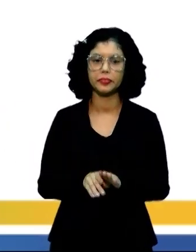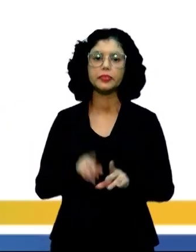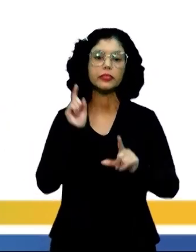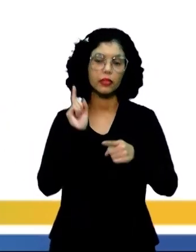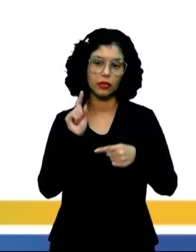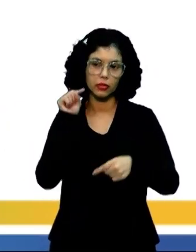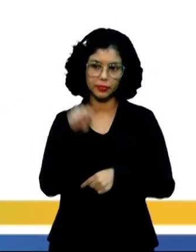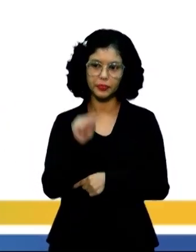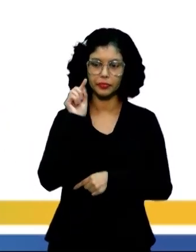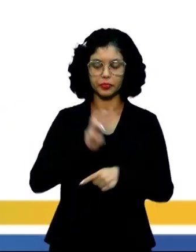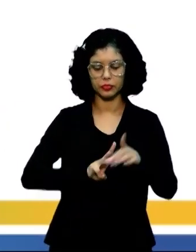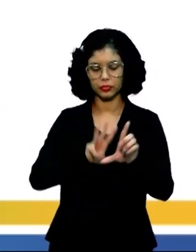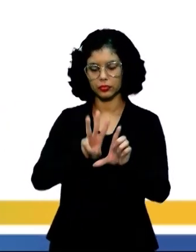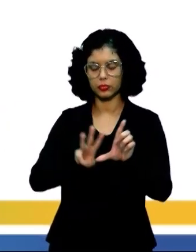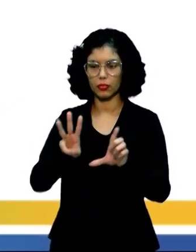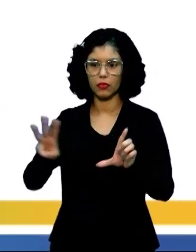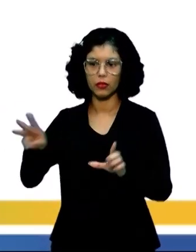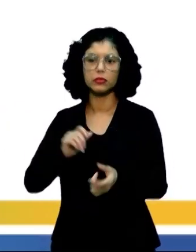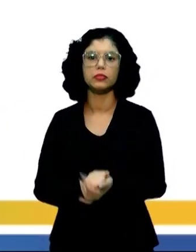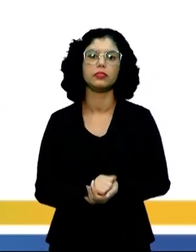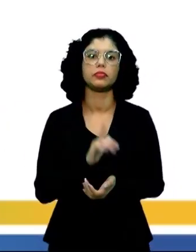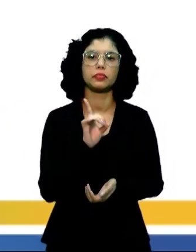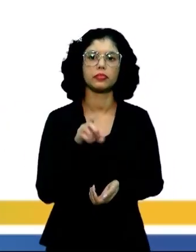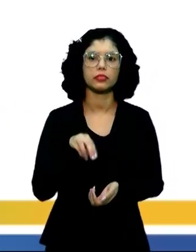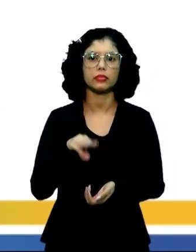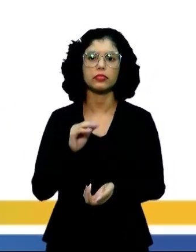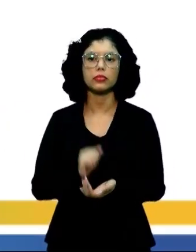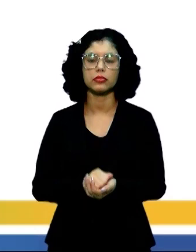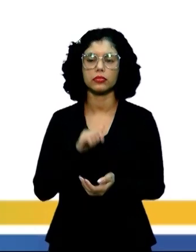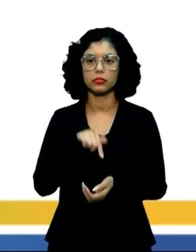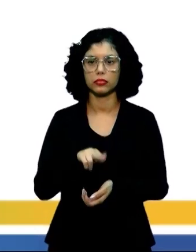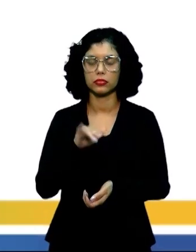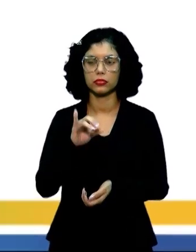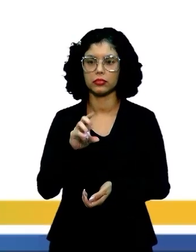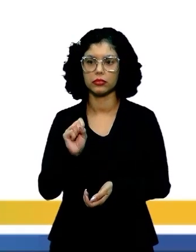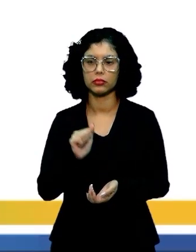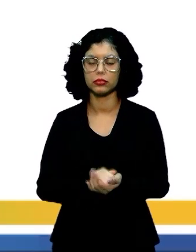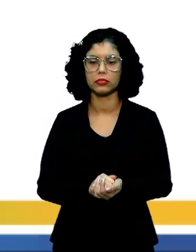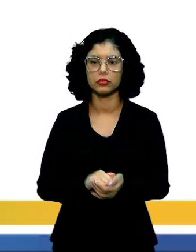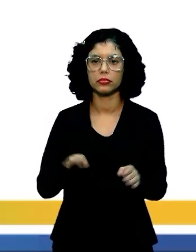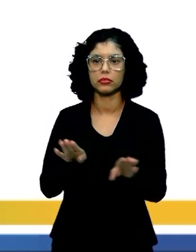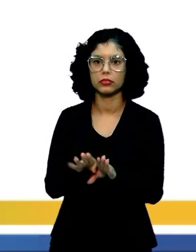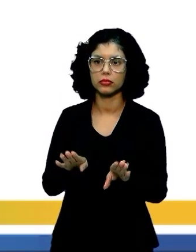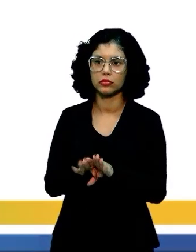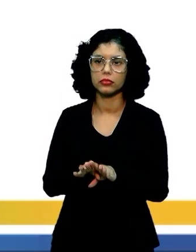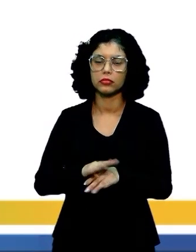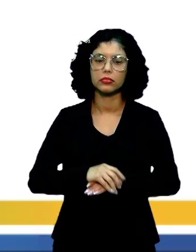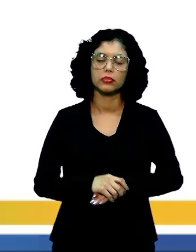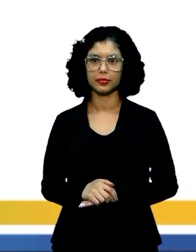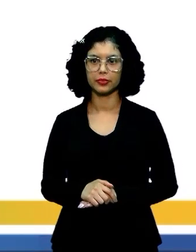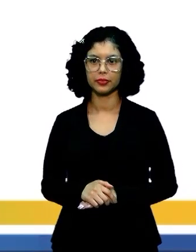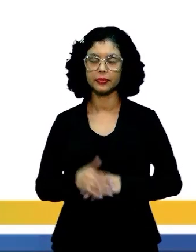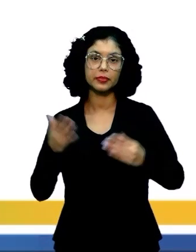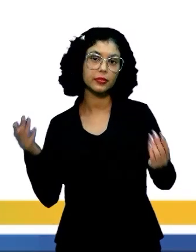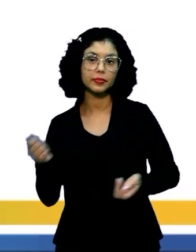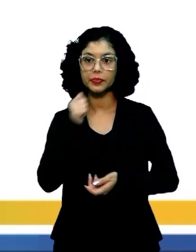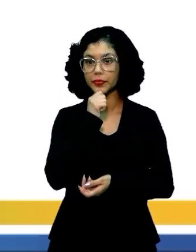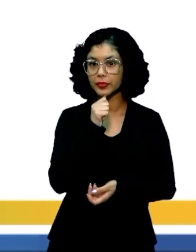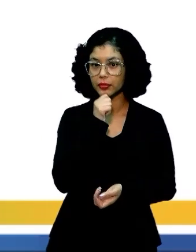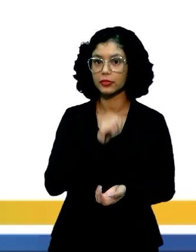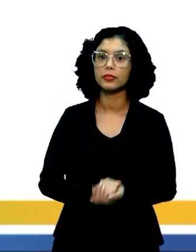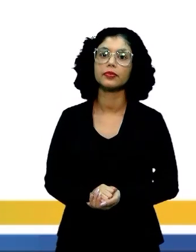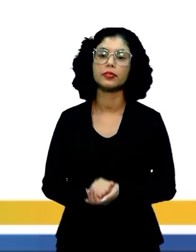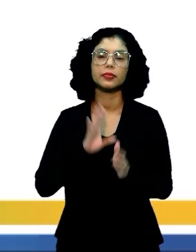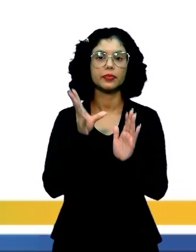link dos livros, tá? Do Dom Casmurro, Quincas Borba e Memórias Póstumas de Brás Cubas. E aí, pessoal,